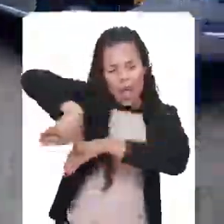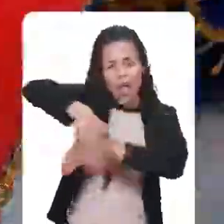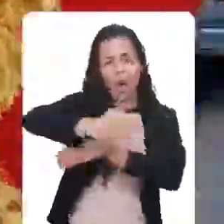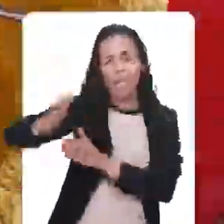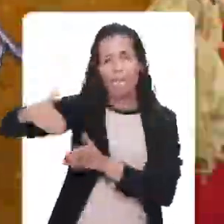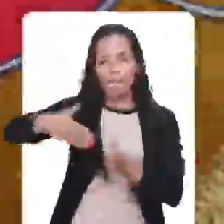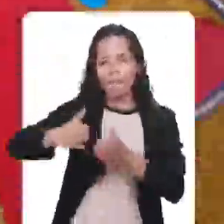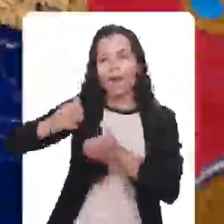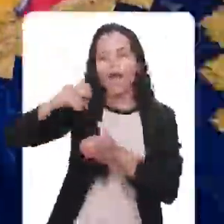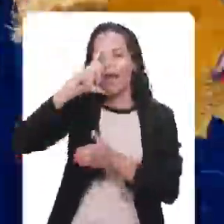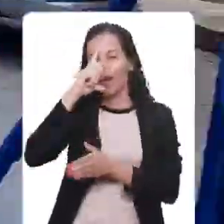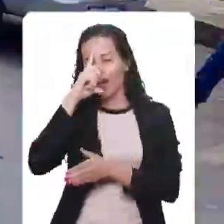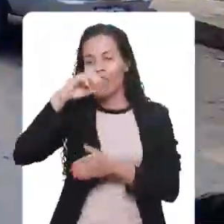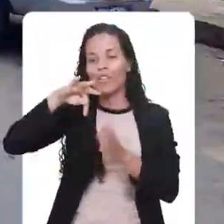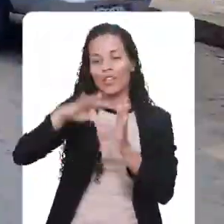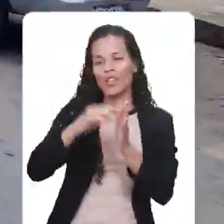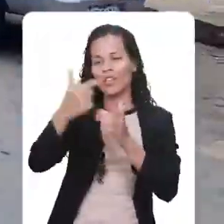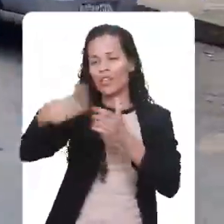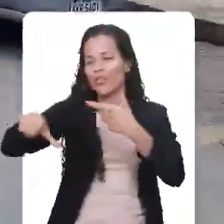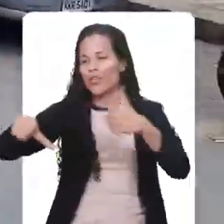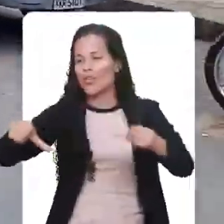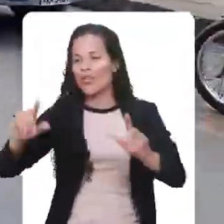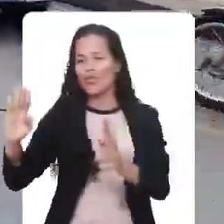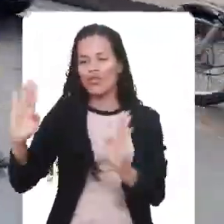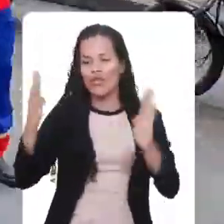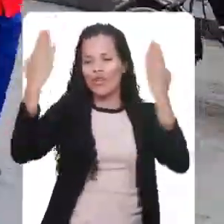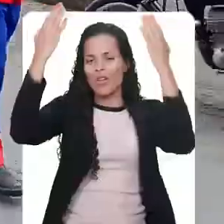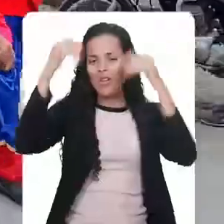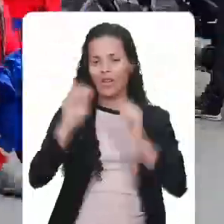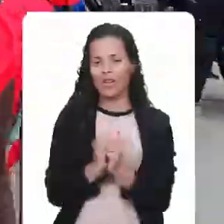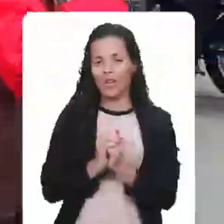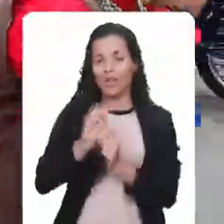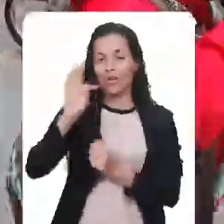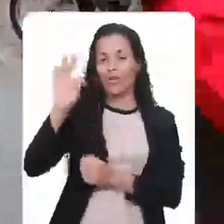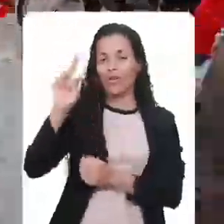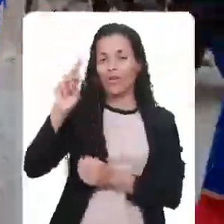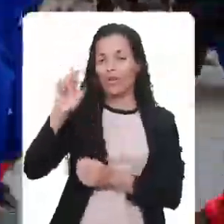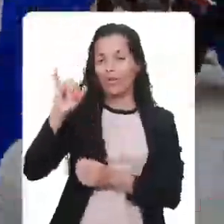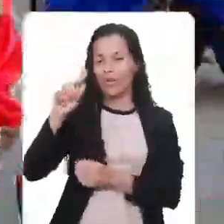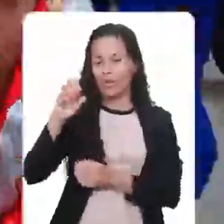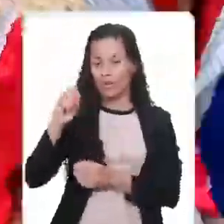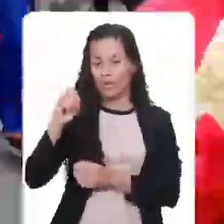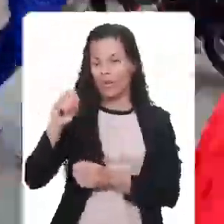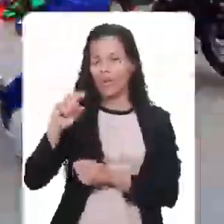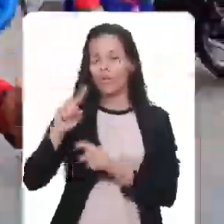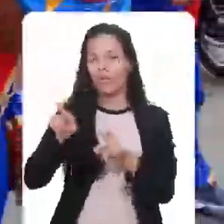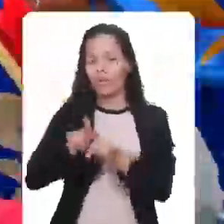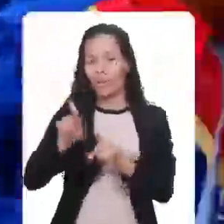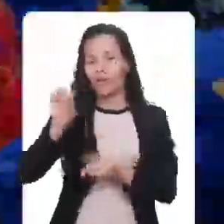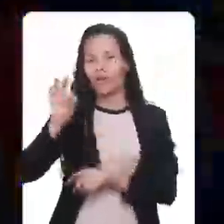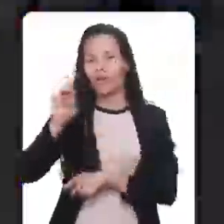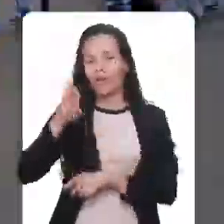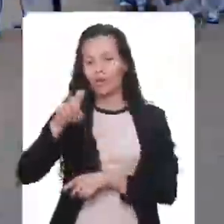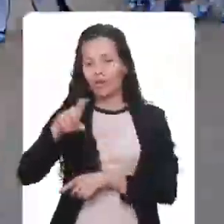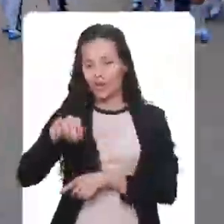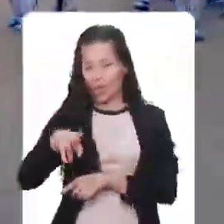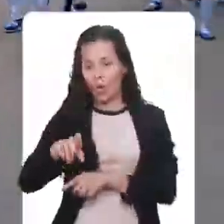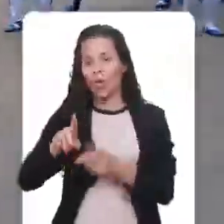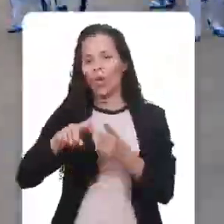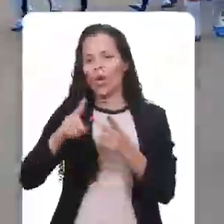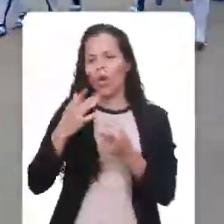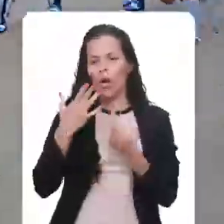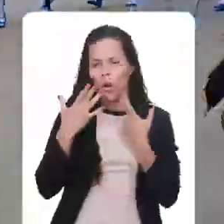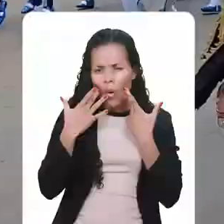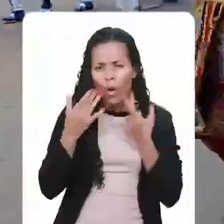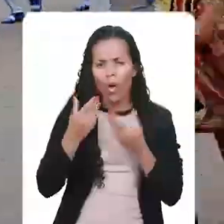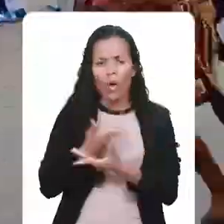bois de buzina a desfilar nos carnavais de Timbaúba e em diversas outras festividades são o boi do trigo e o boi rouxinol,